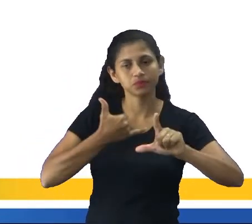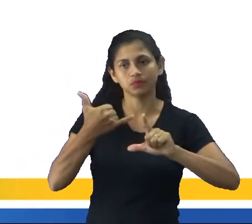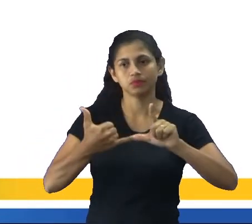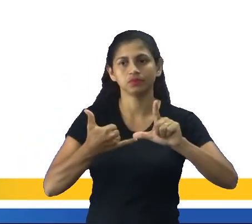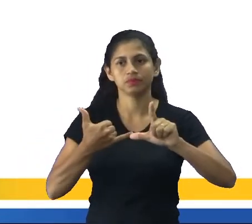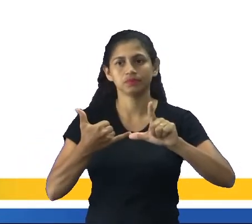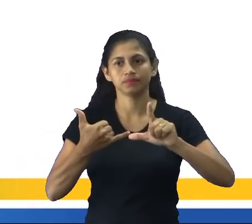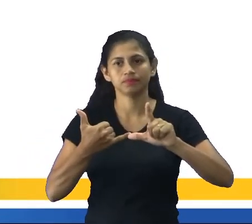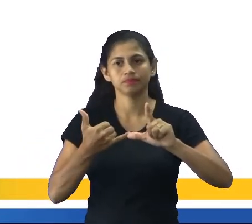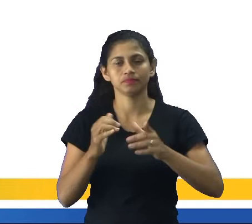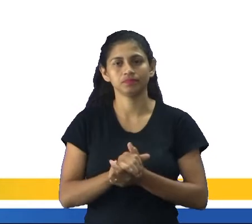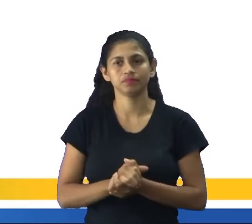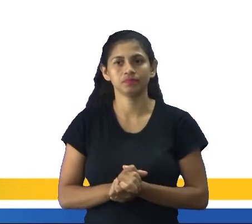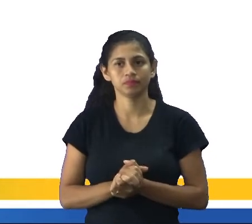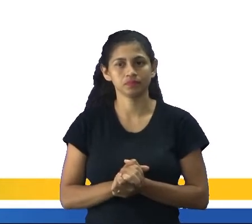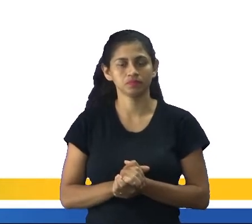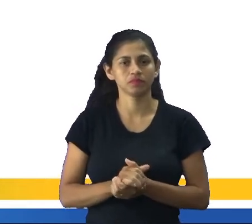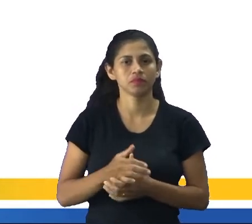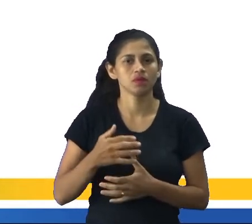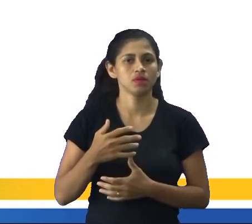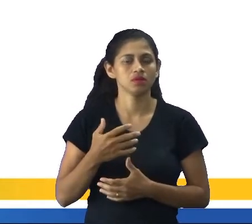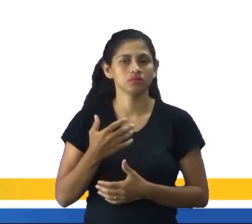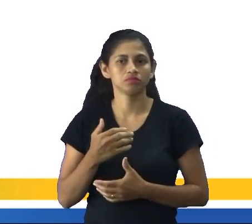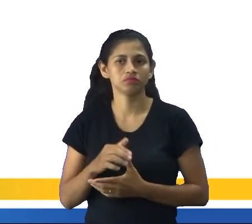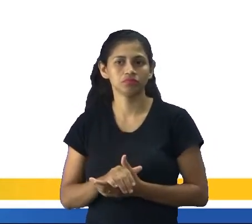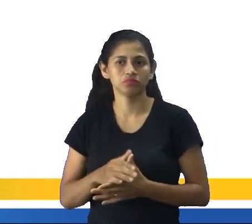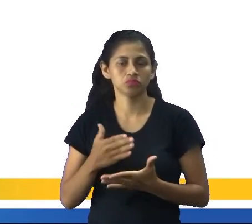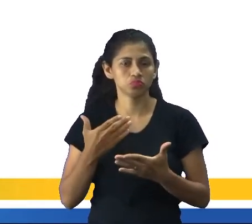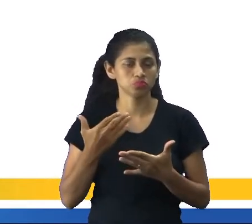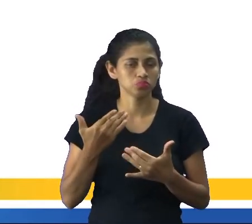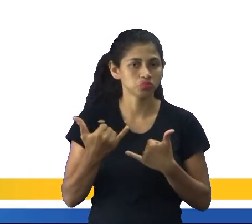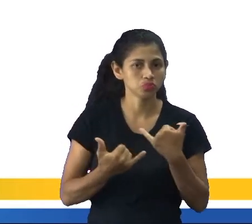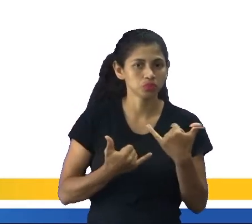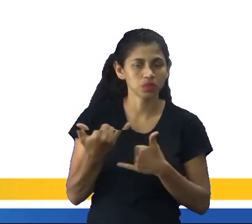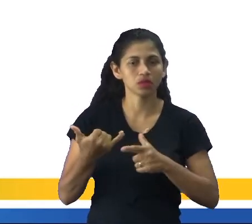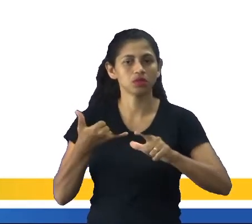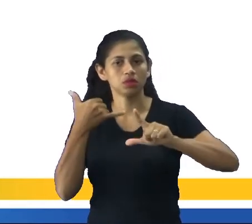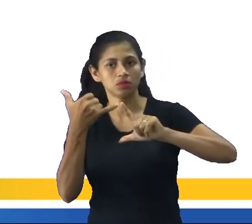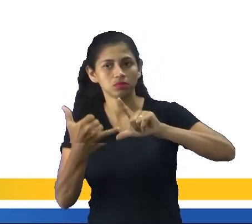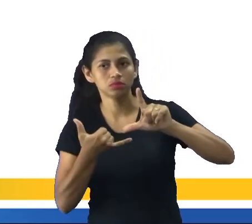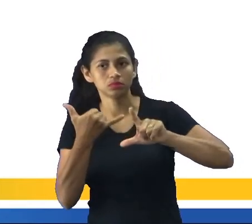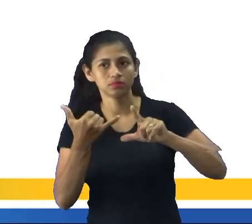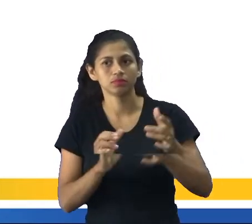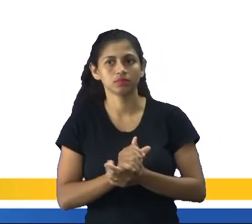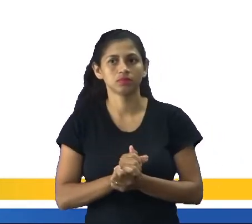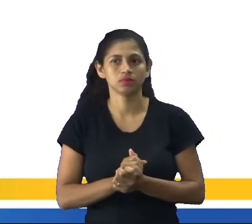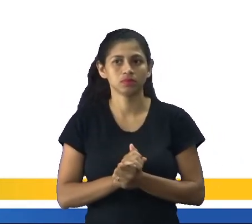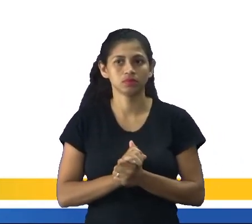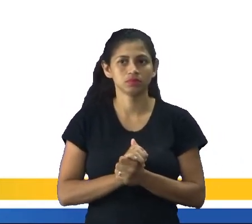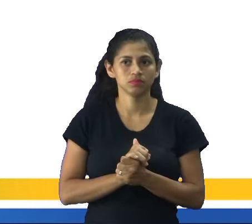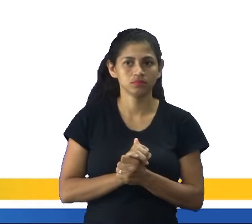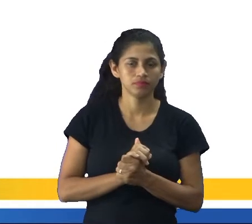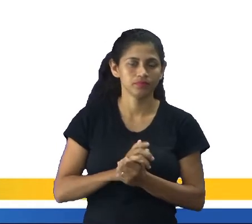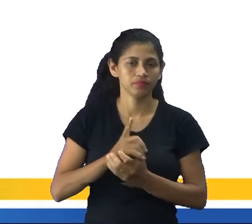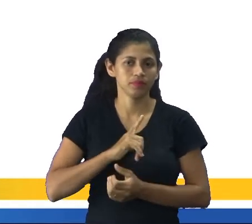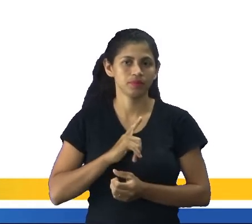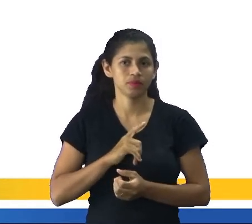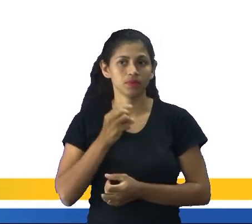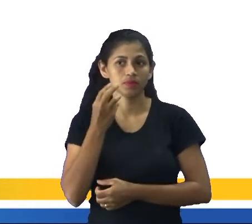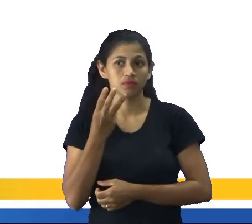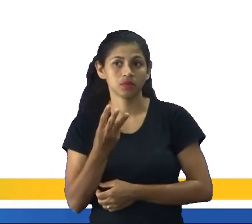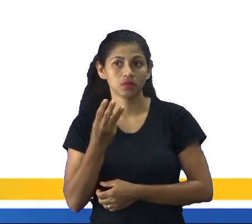Nesse aspecto de brincadeiras e jogos, ludicidades, a gente tem 3 elementos ali que ficam pairando, que